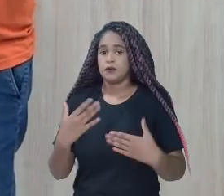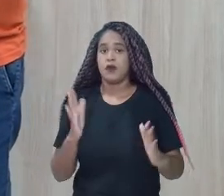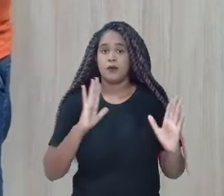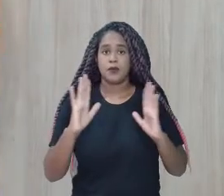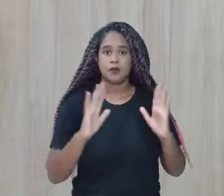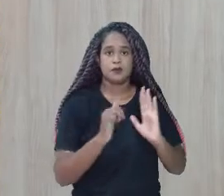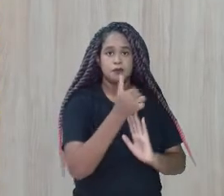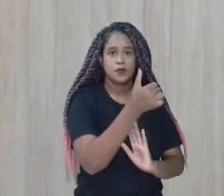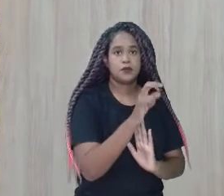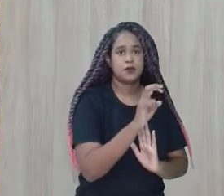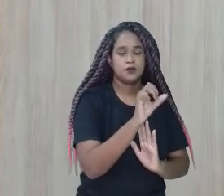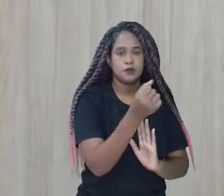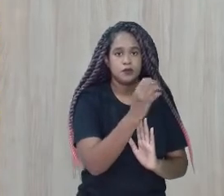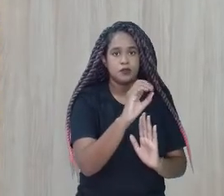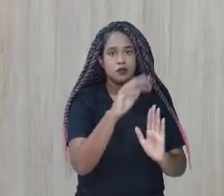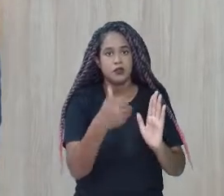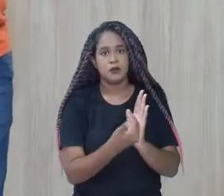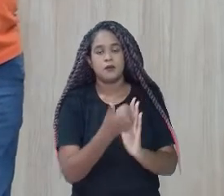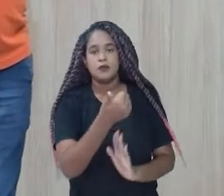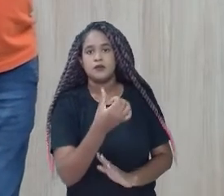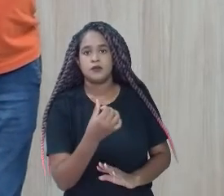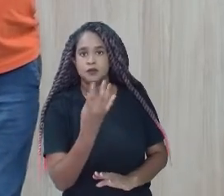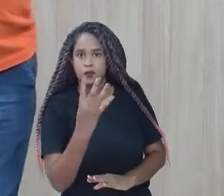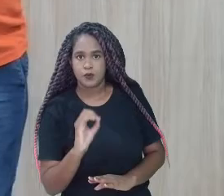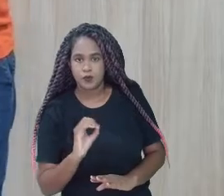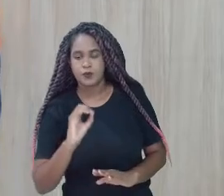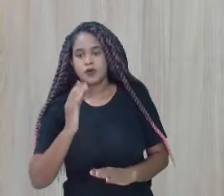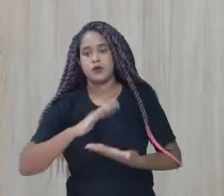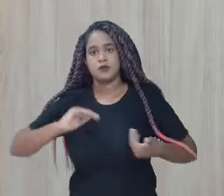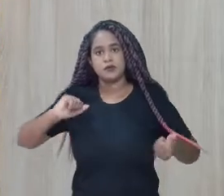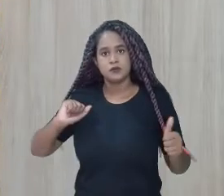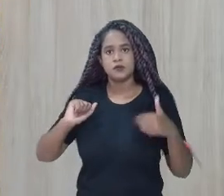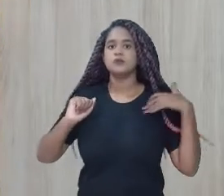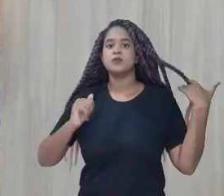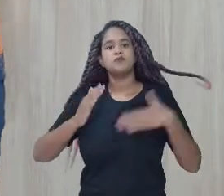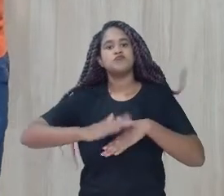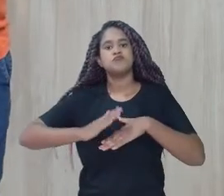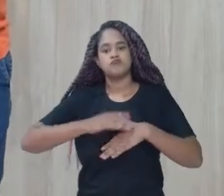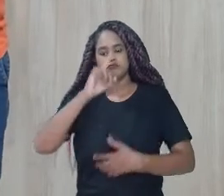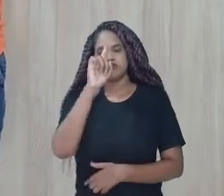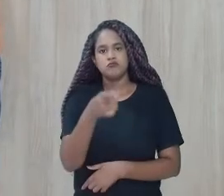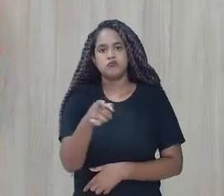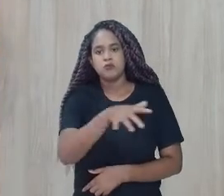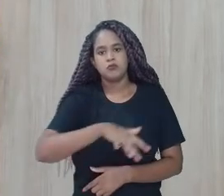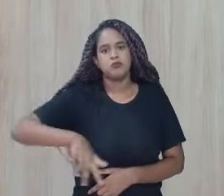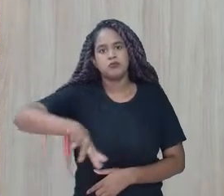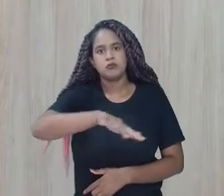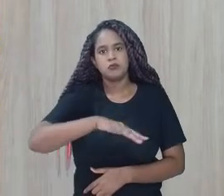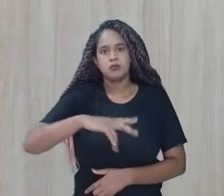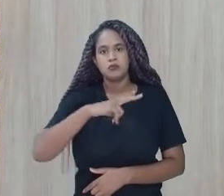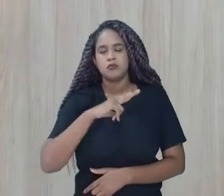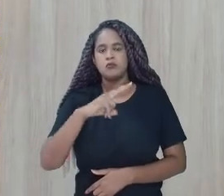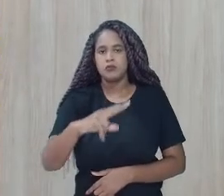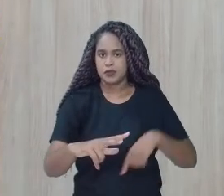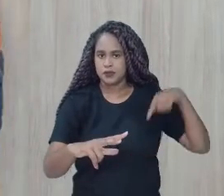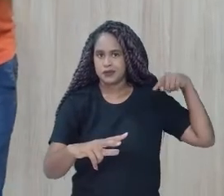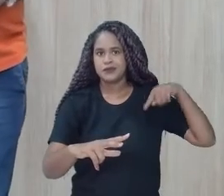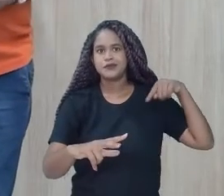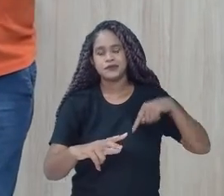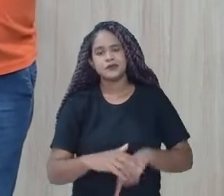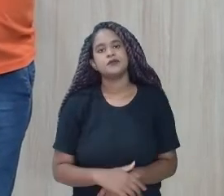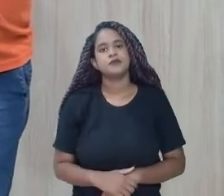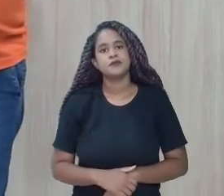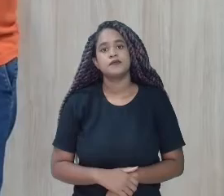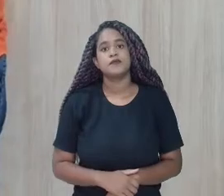1580 e 1640, né, a Espanha ela vai deter o domínio ali do território de